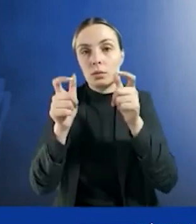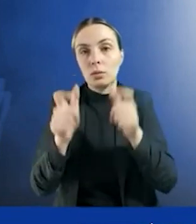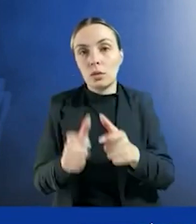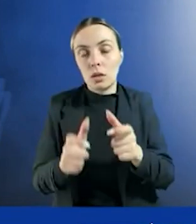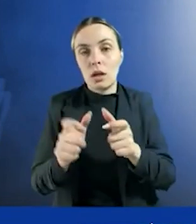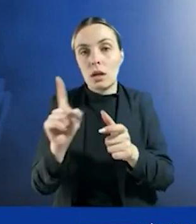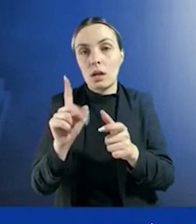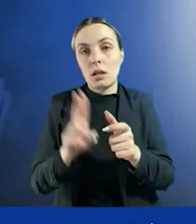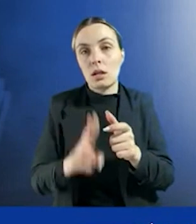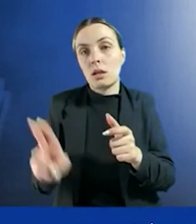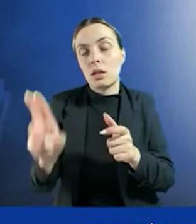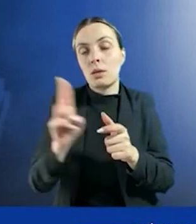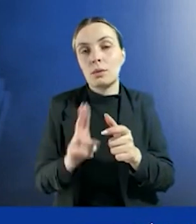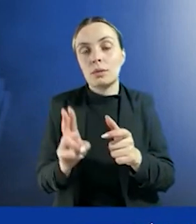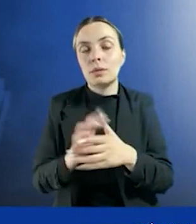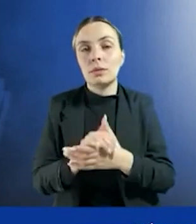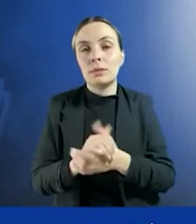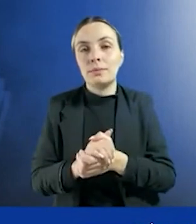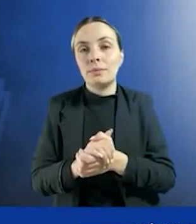água.